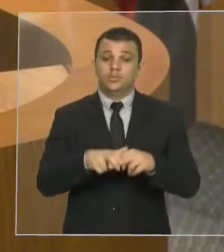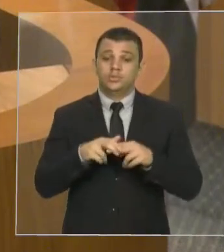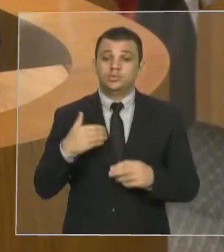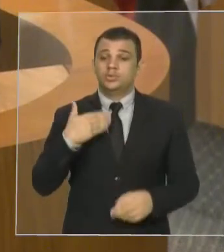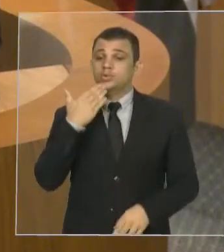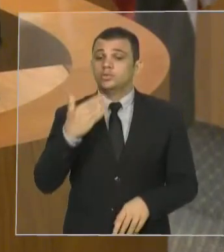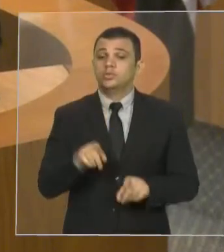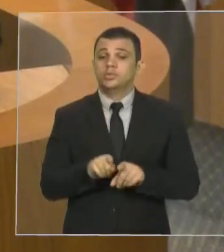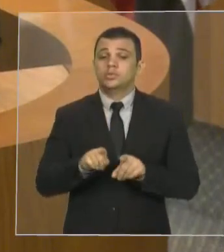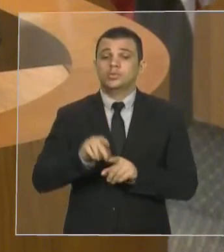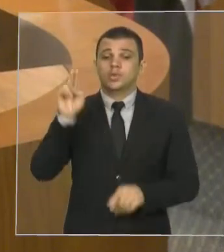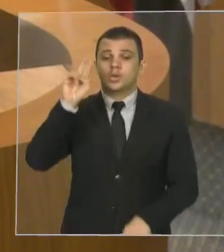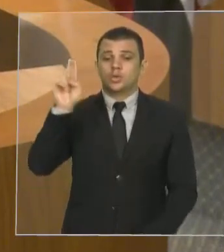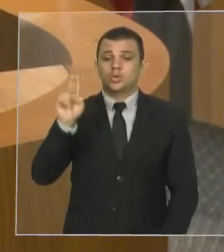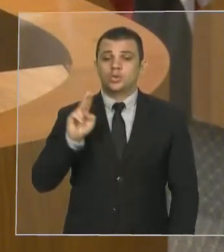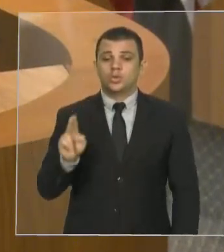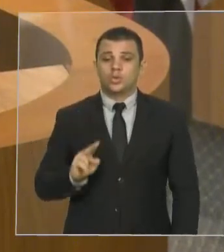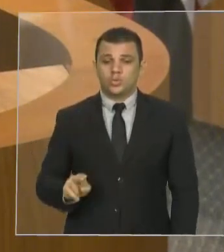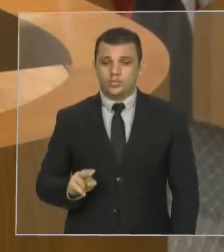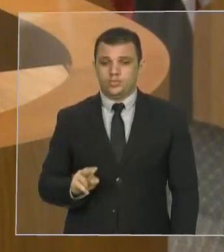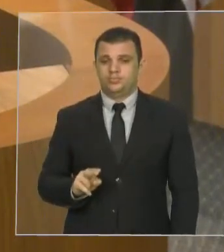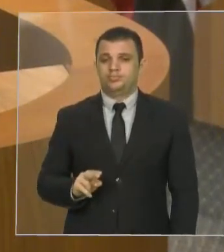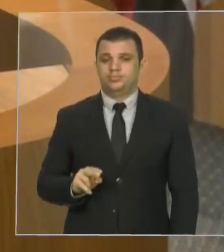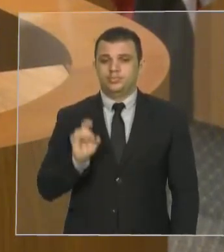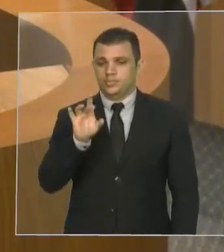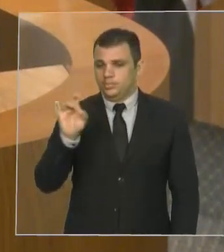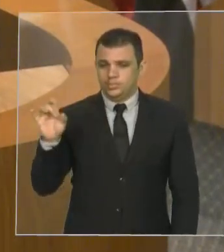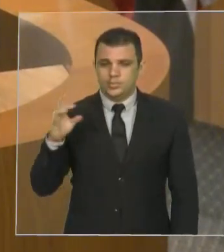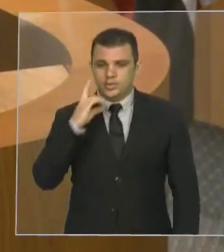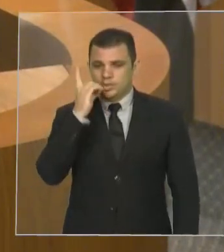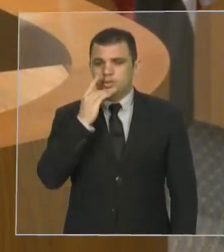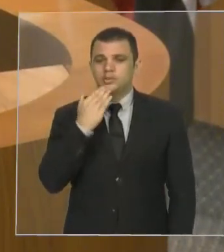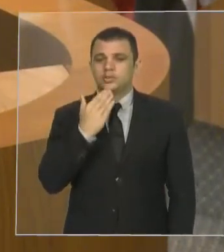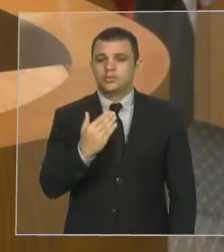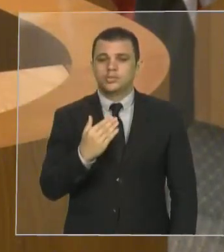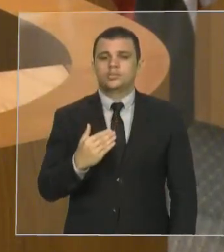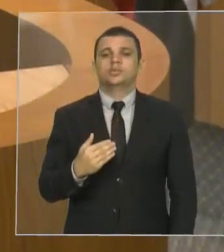nominal do requerimento que ora discuti e agora encaminhei, senhor presidente.